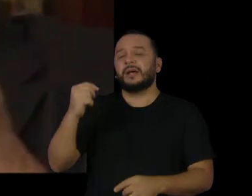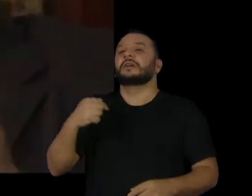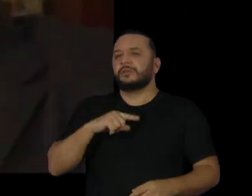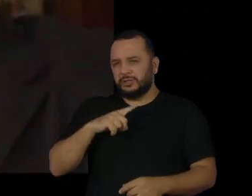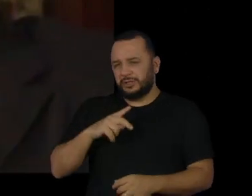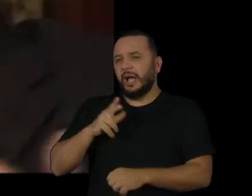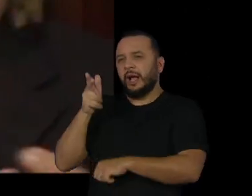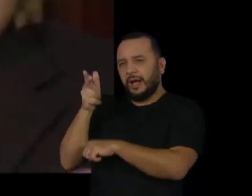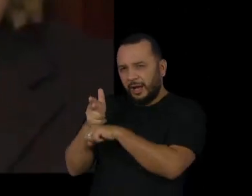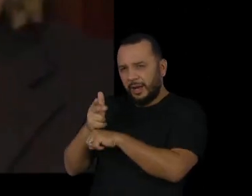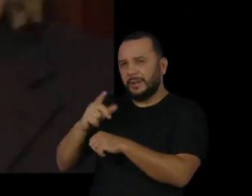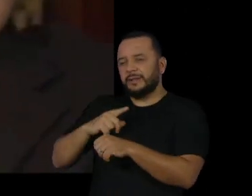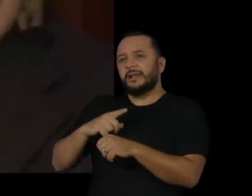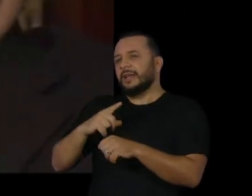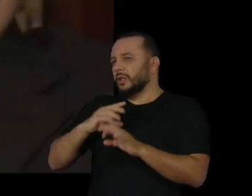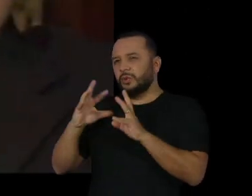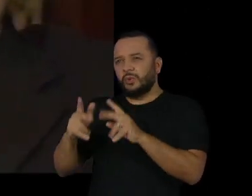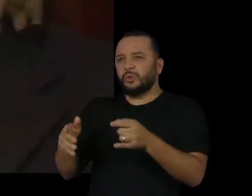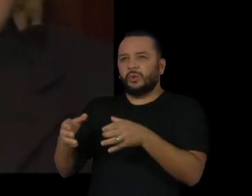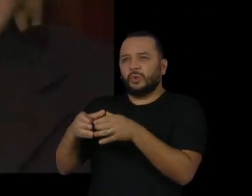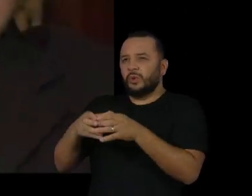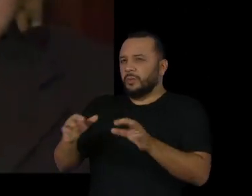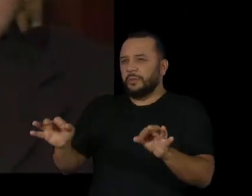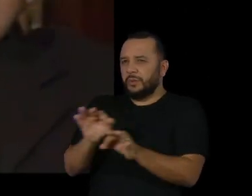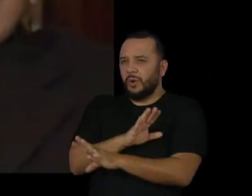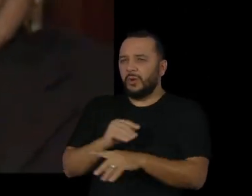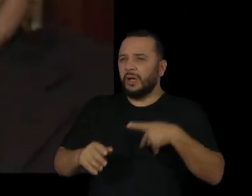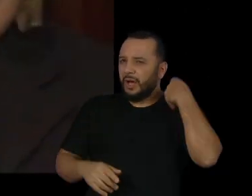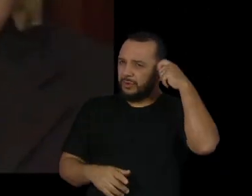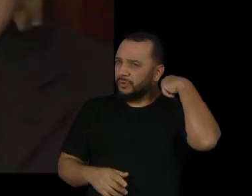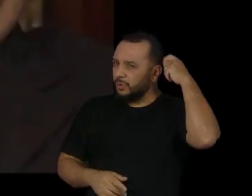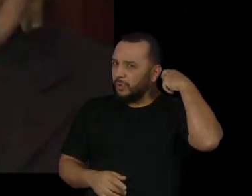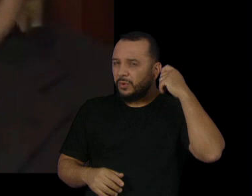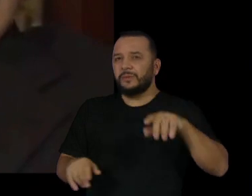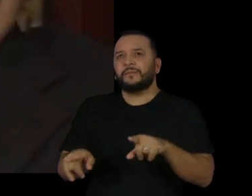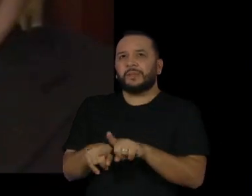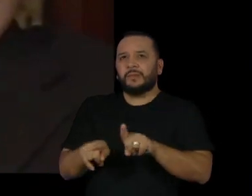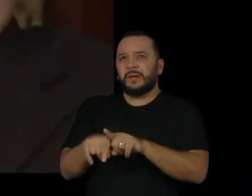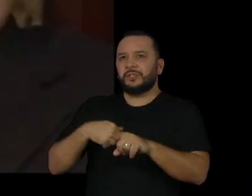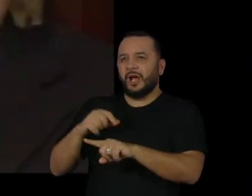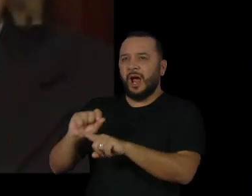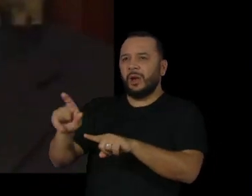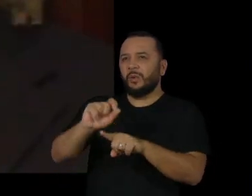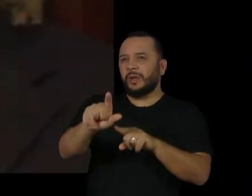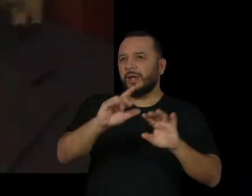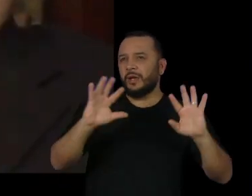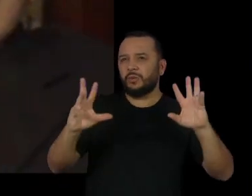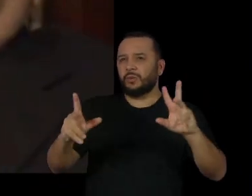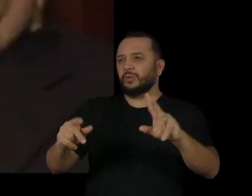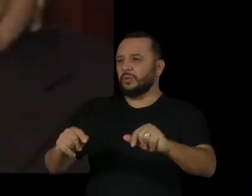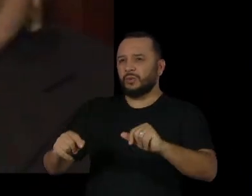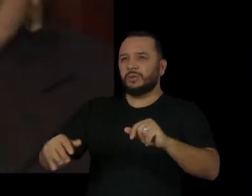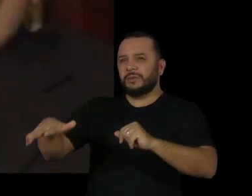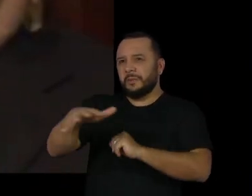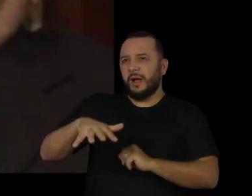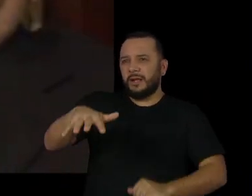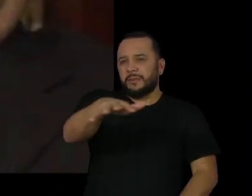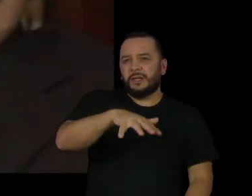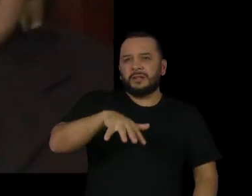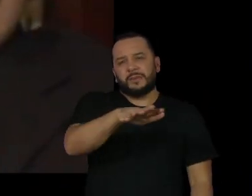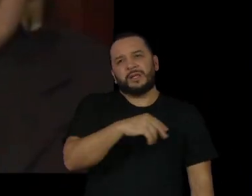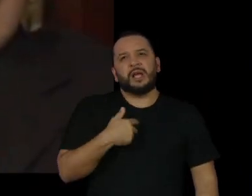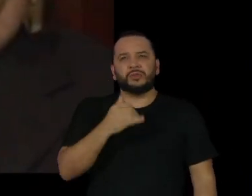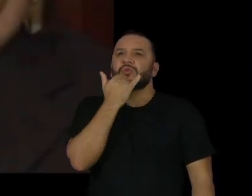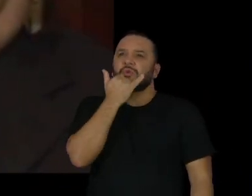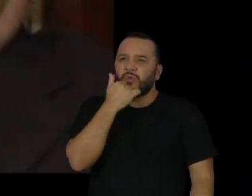tinha negativo, eu tinha a equipe toda pronta, tinha os atores, tinha as locações feitas. Eu falei: ah, não, desculpe, mas